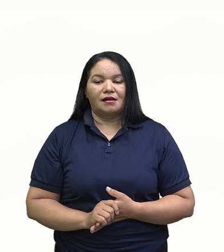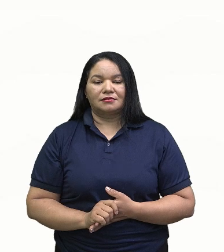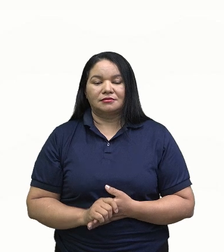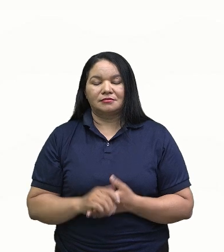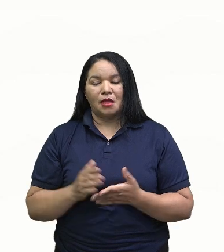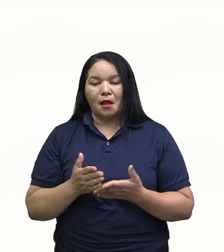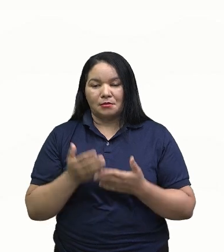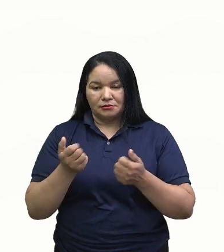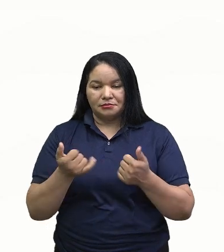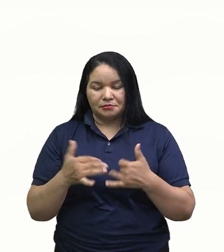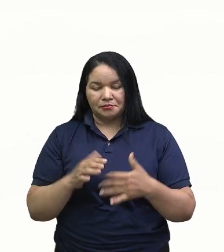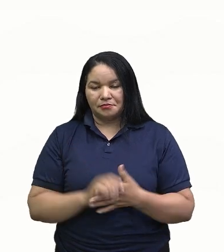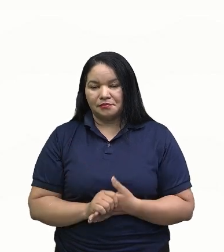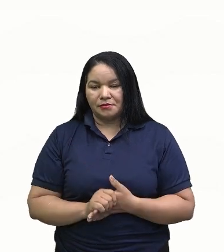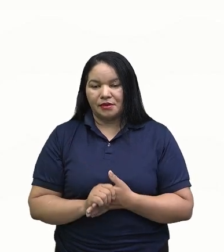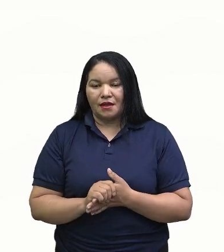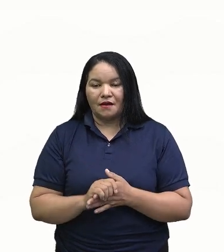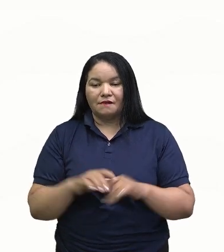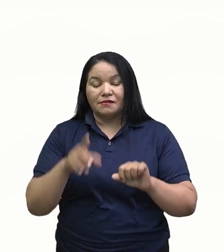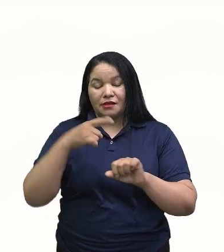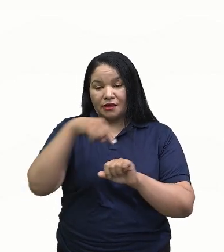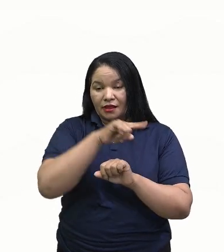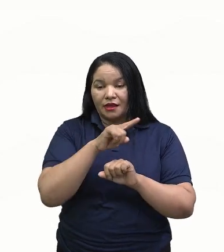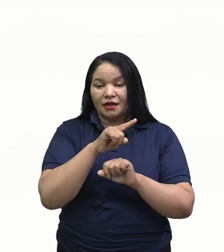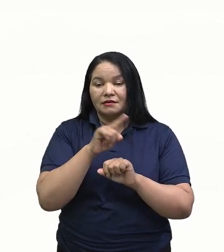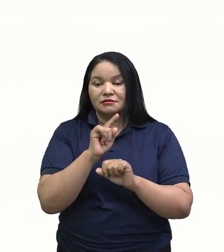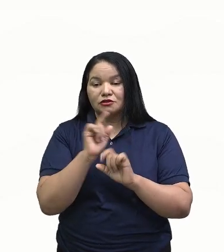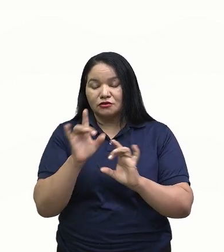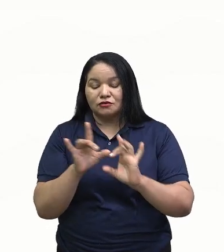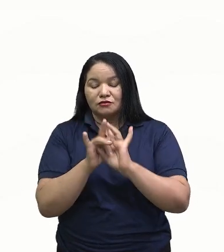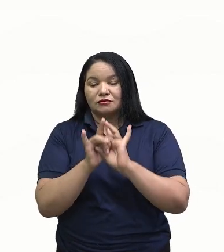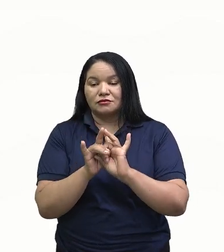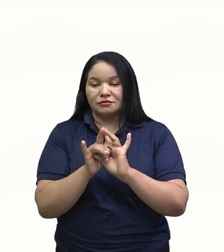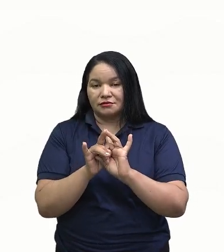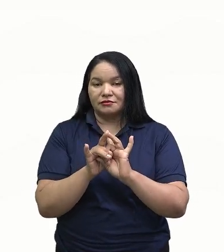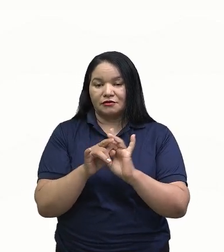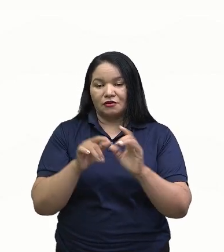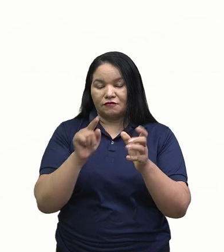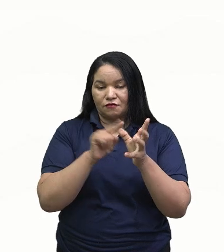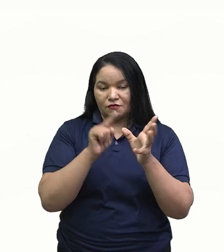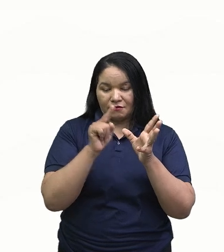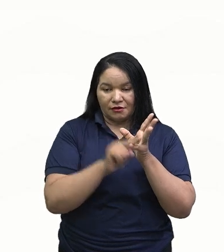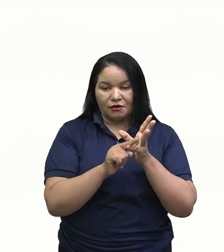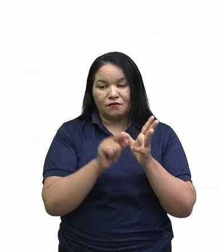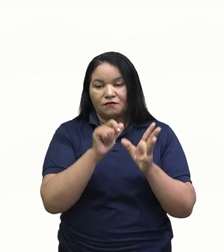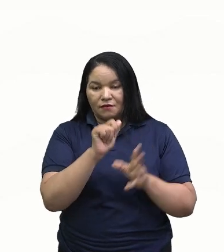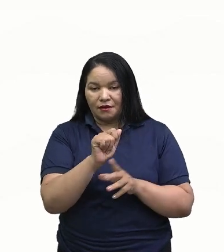crase representa a fusão da vogal A, que é a preposição,